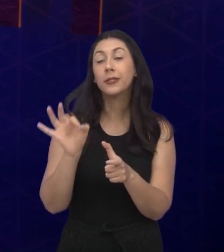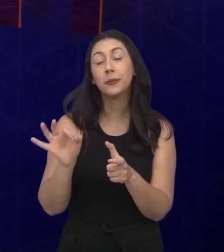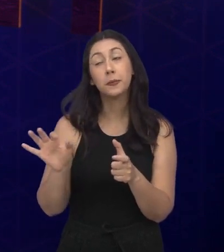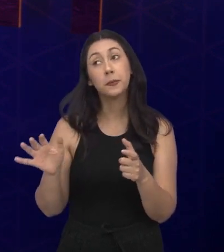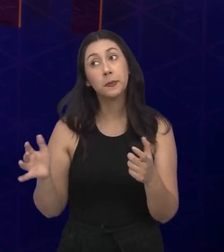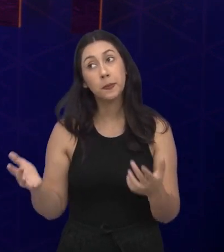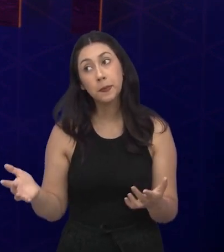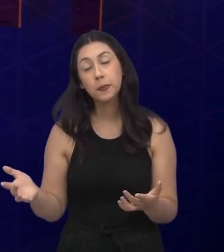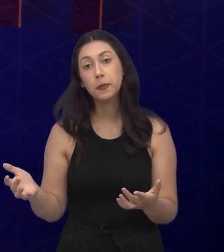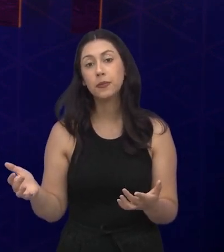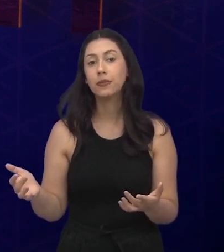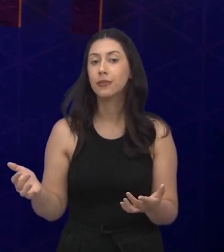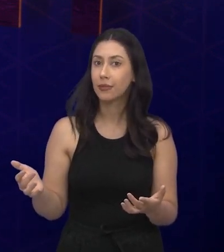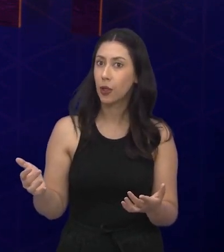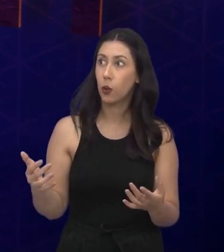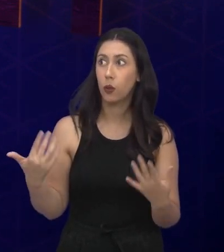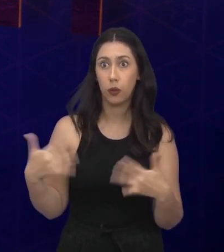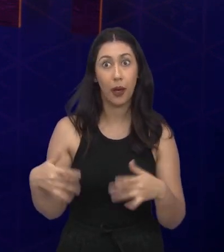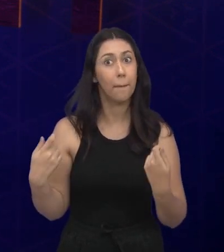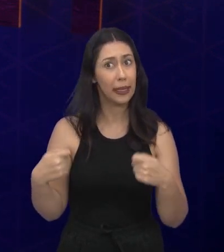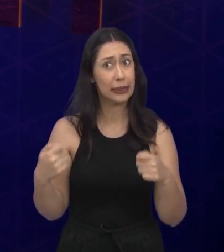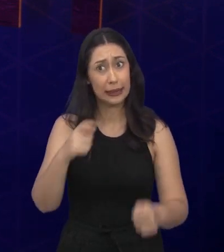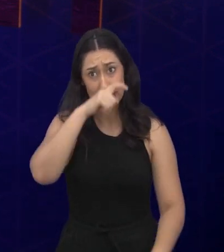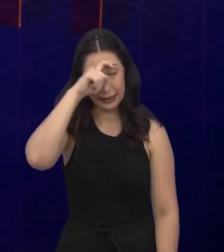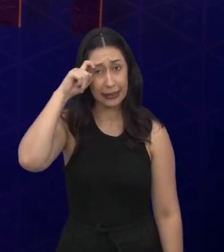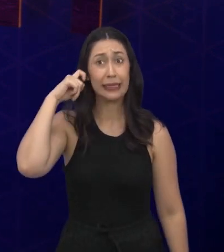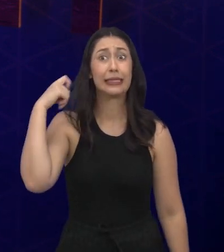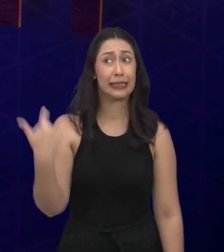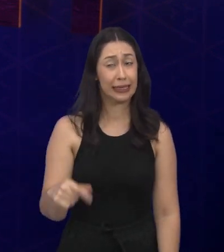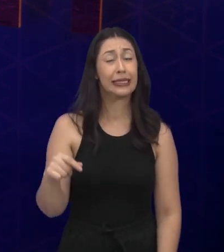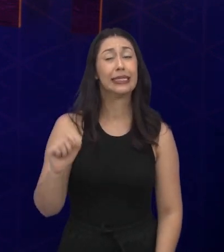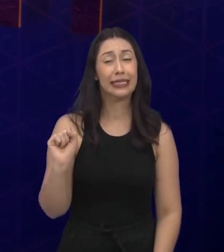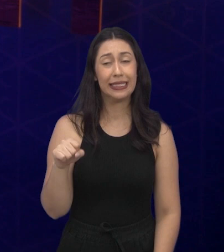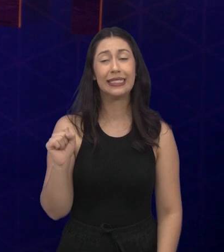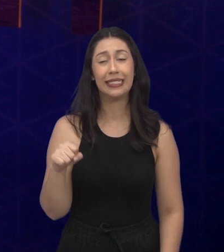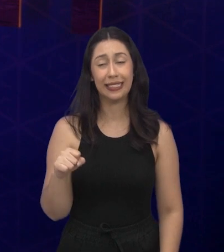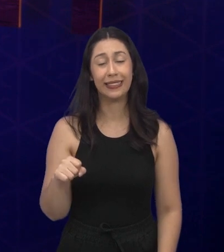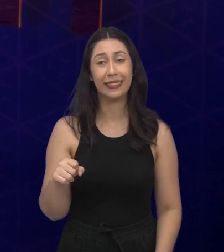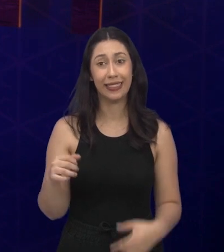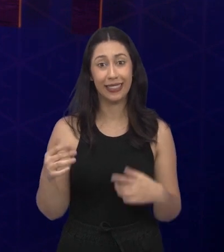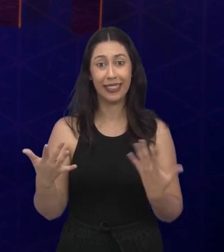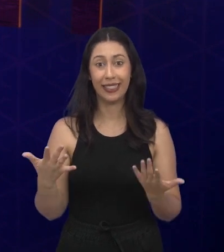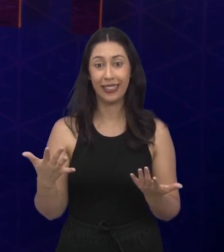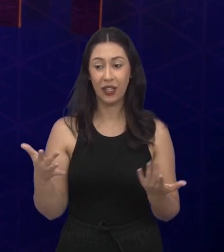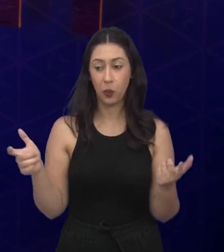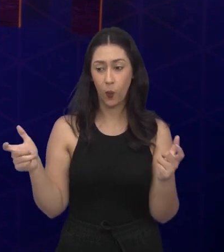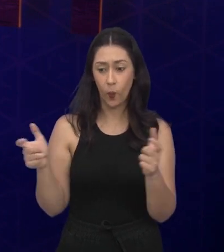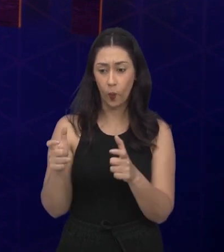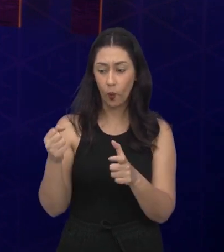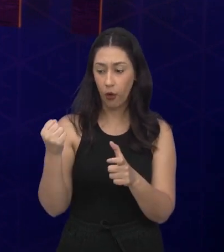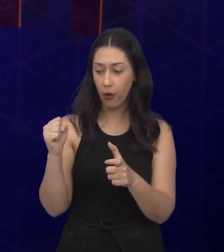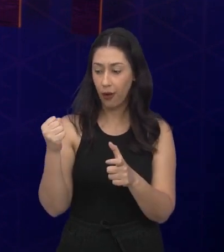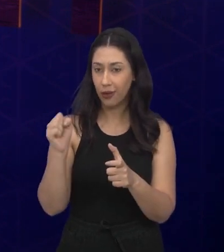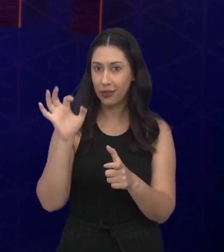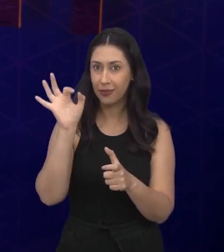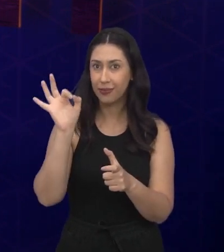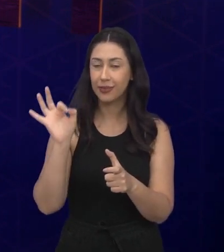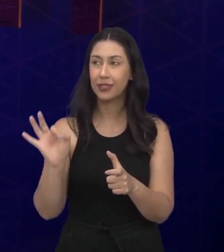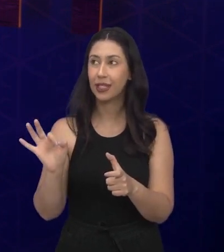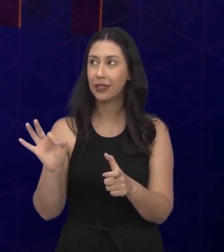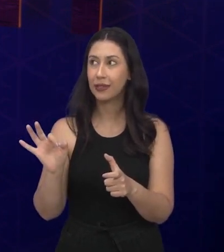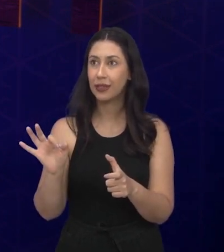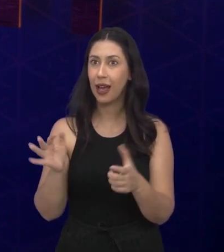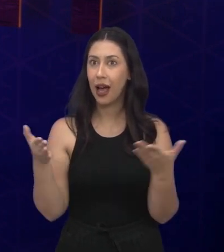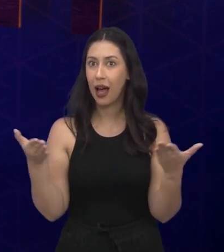8%. Então assim, tem um longo caminho até 2025. né? A gente reduziu 8%